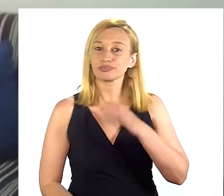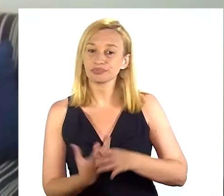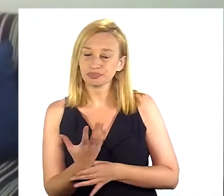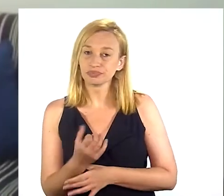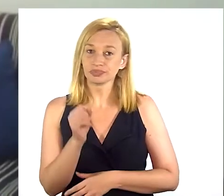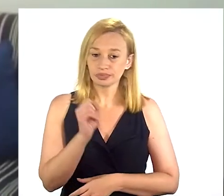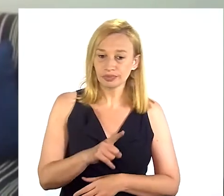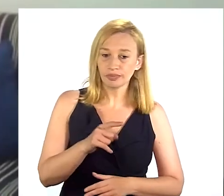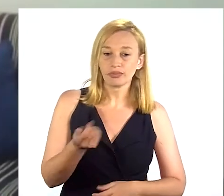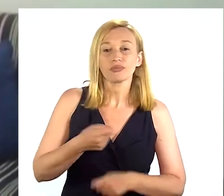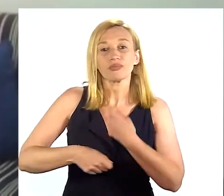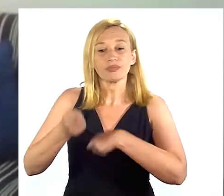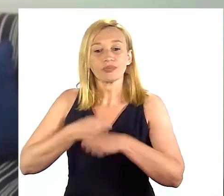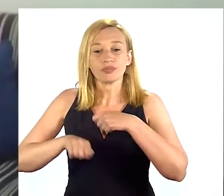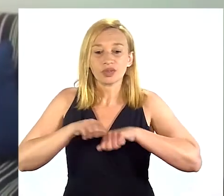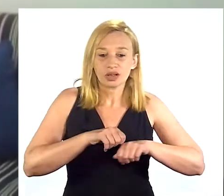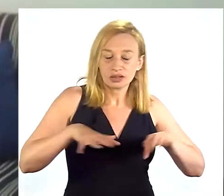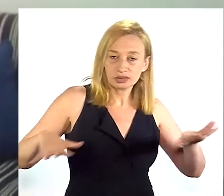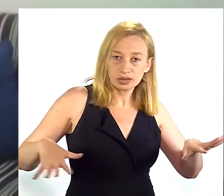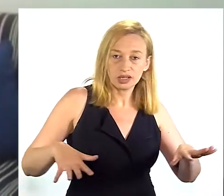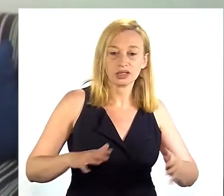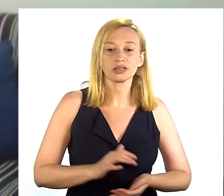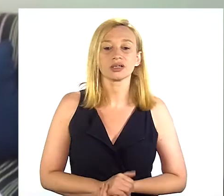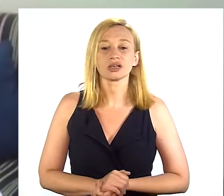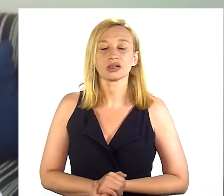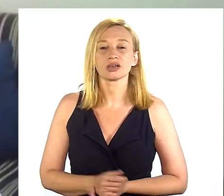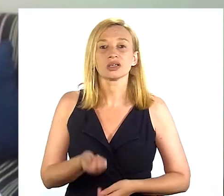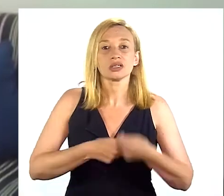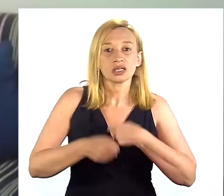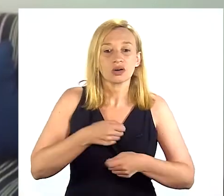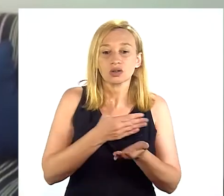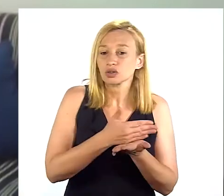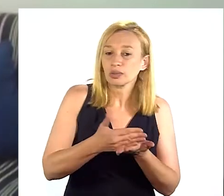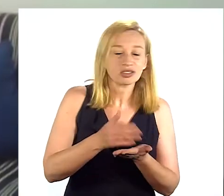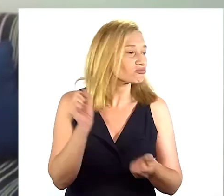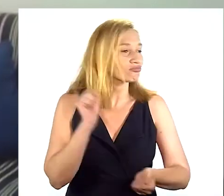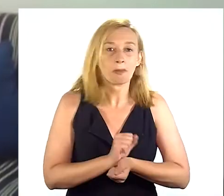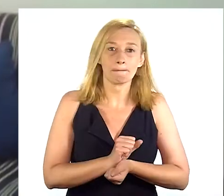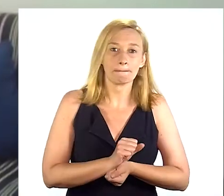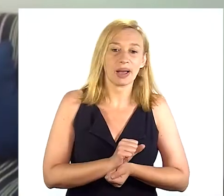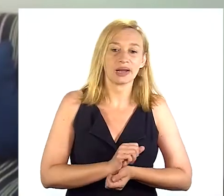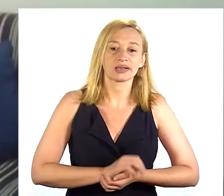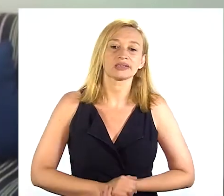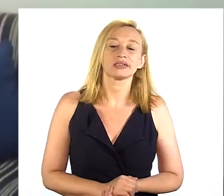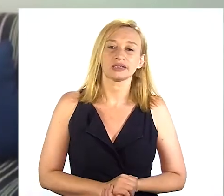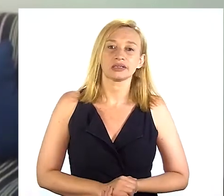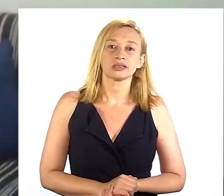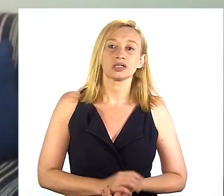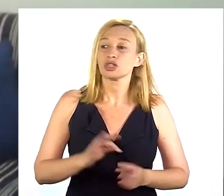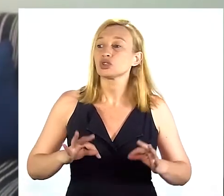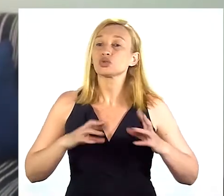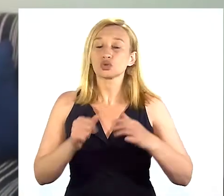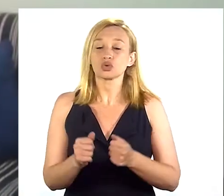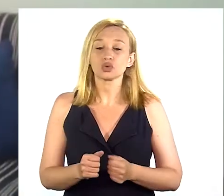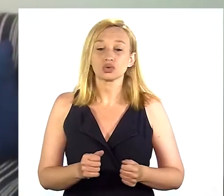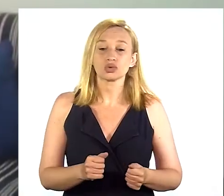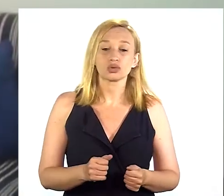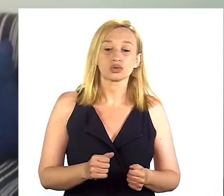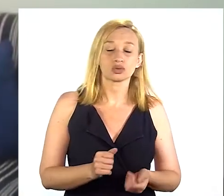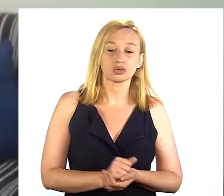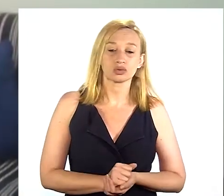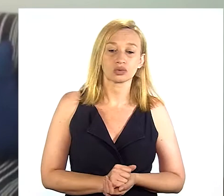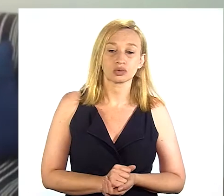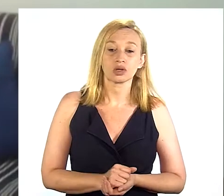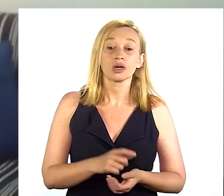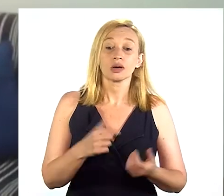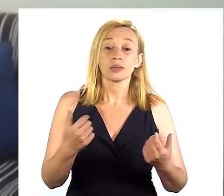o encadeamento produtivo, né? É uma economia circular. O negócio começa e não para mais.